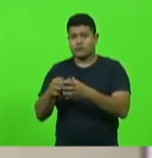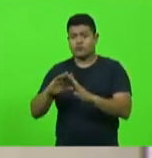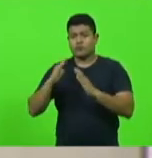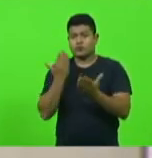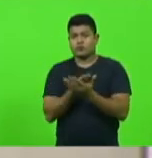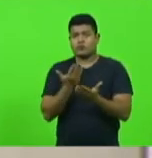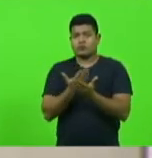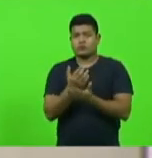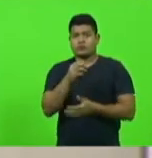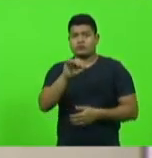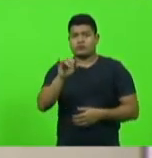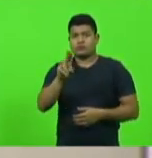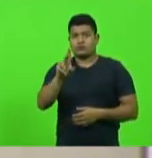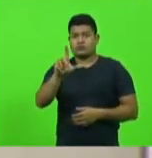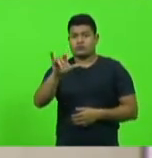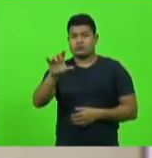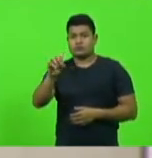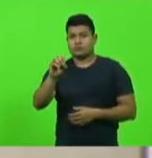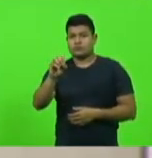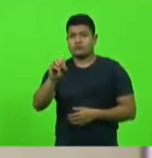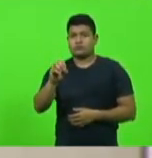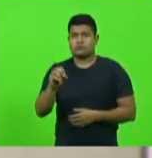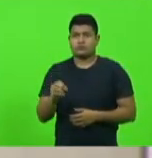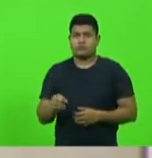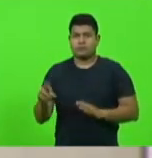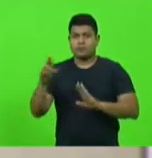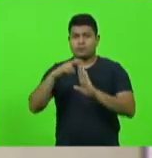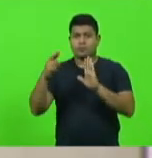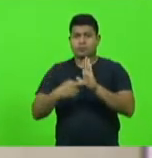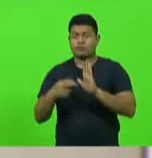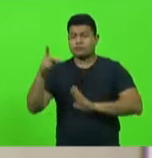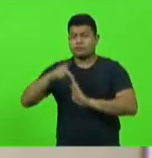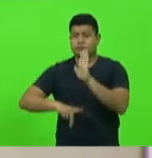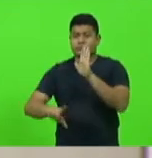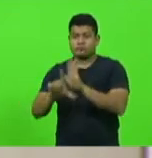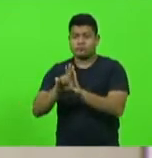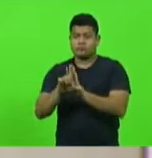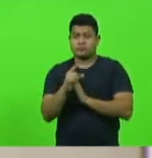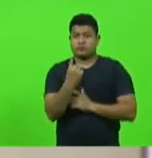Július Karsten pela relatoria do projeto de lei número